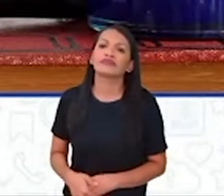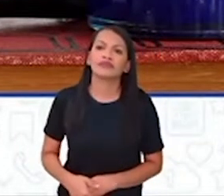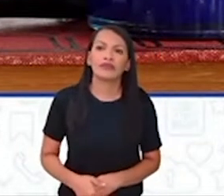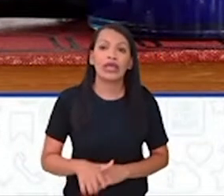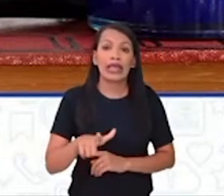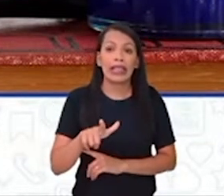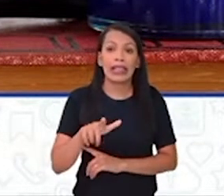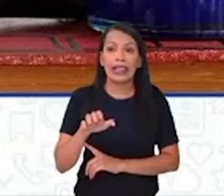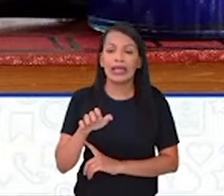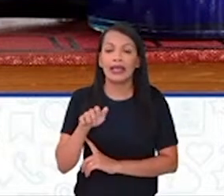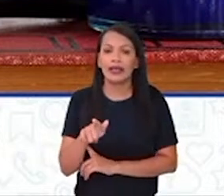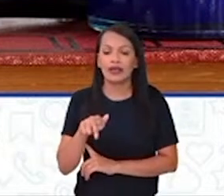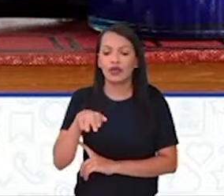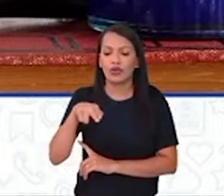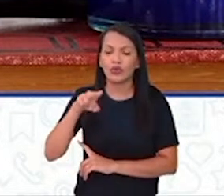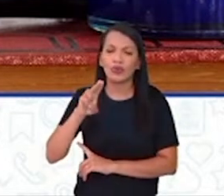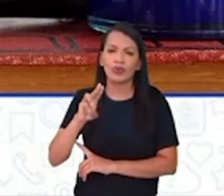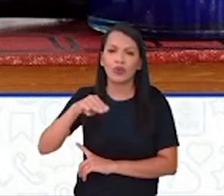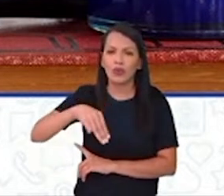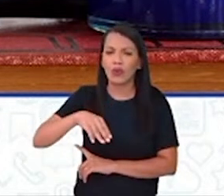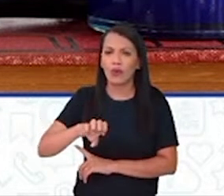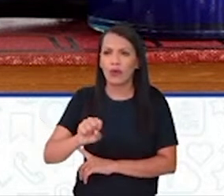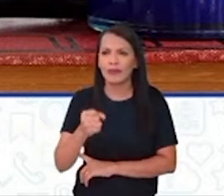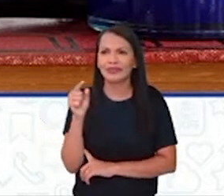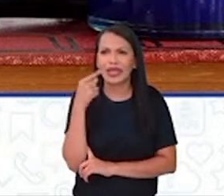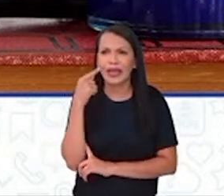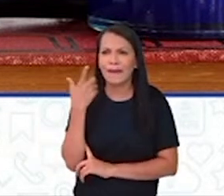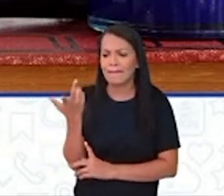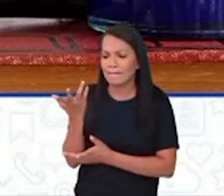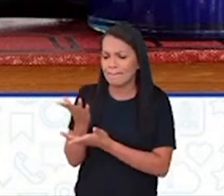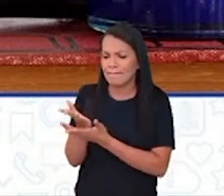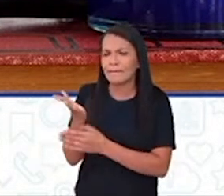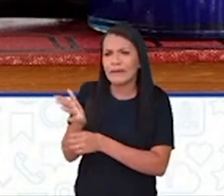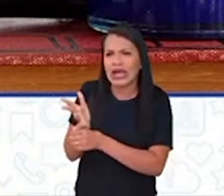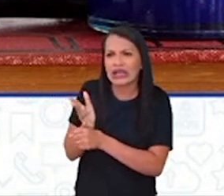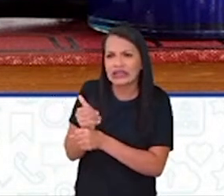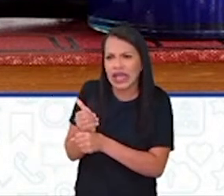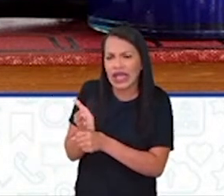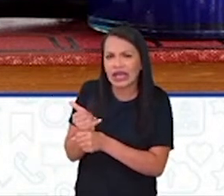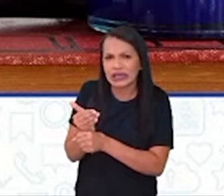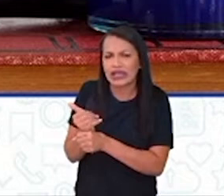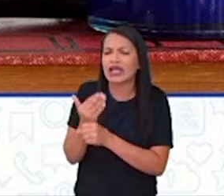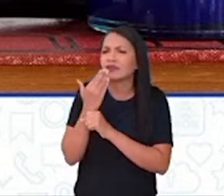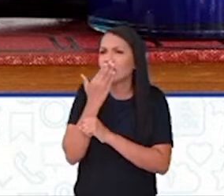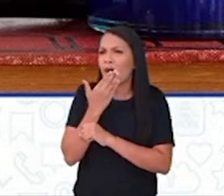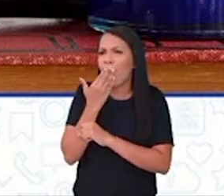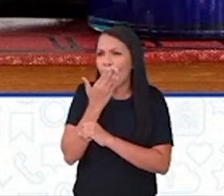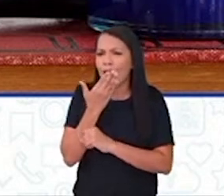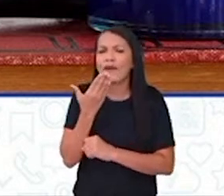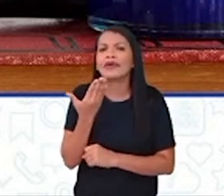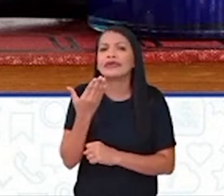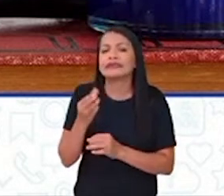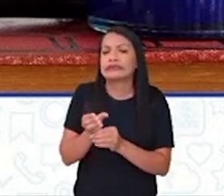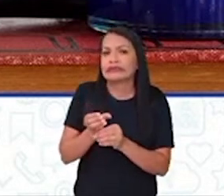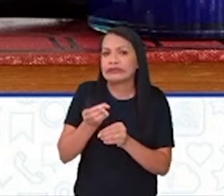batata, chuchu, cenoura, girimum, batata doce. São o quê? Leguminosas. São o quê? É o